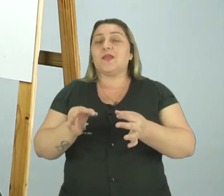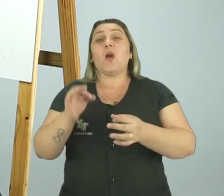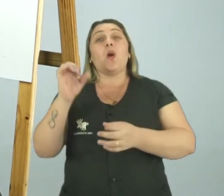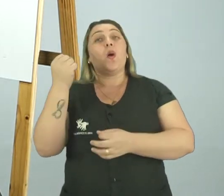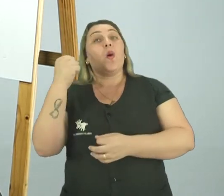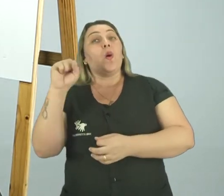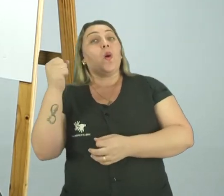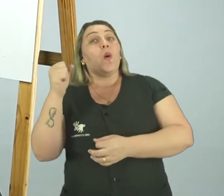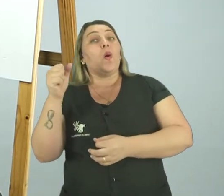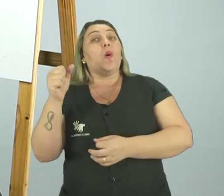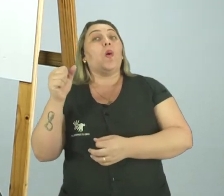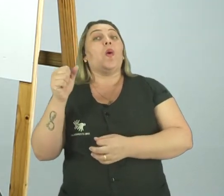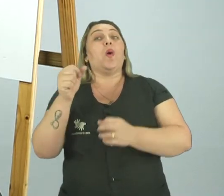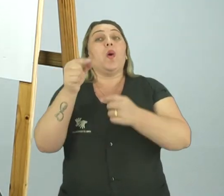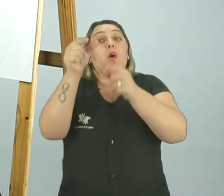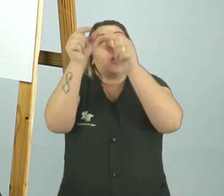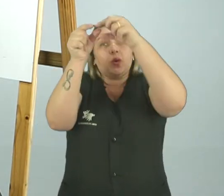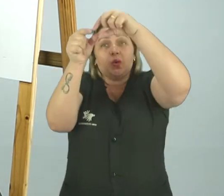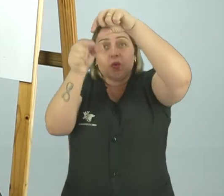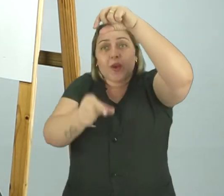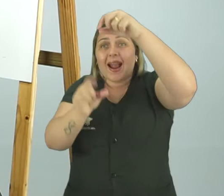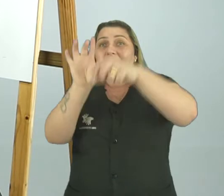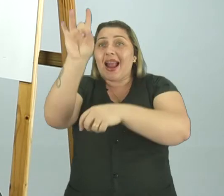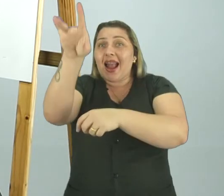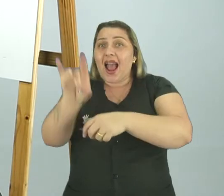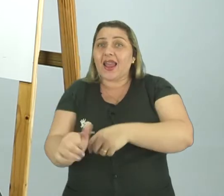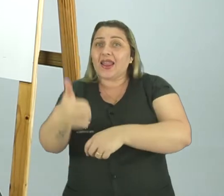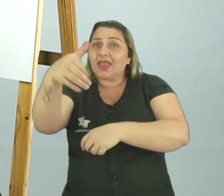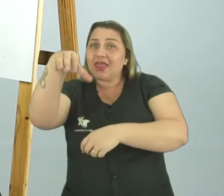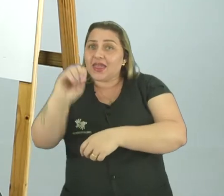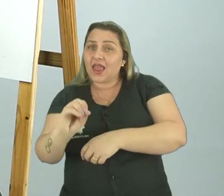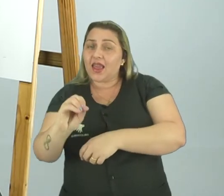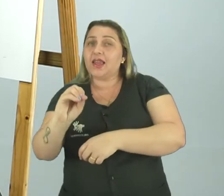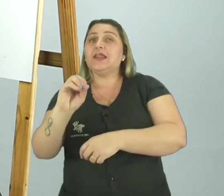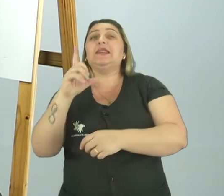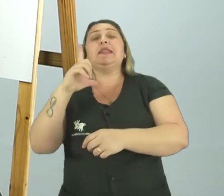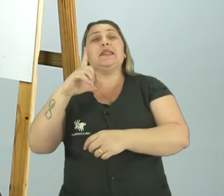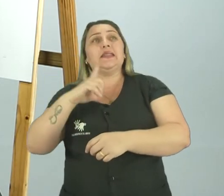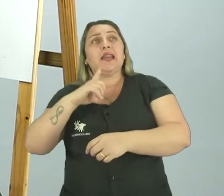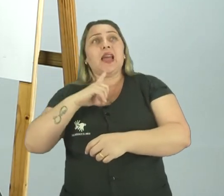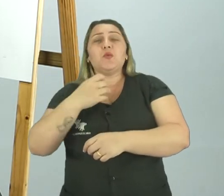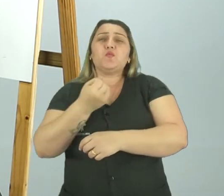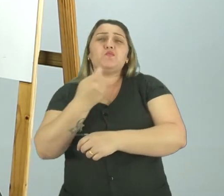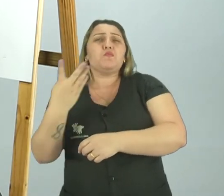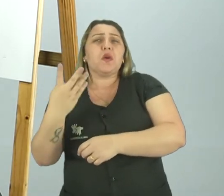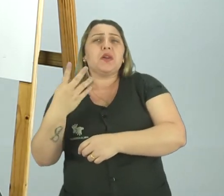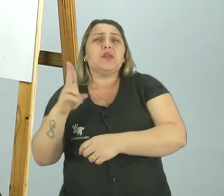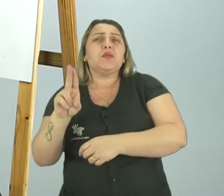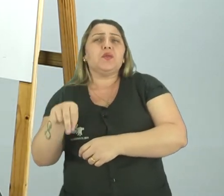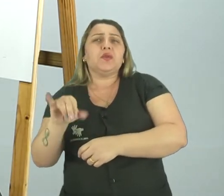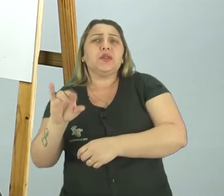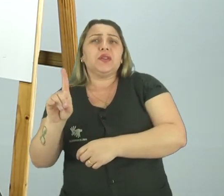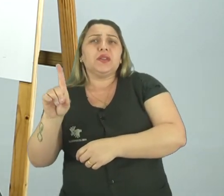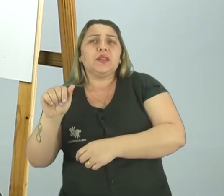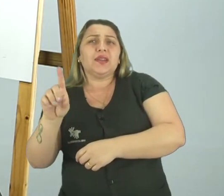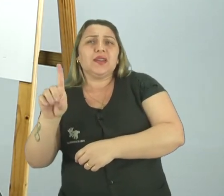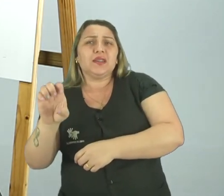8 dezenas, mas ele vai valer quantas unidades? Ele vai valer